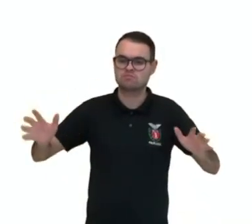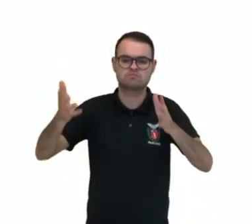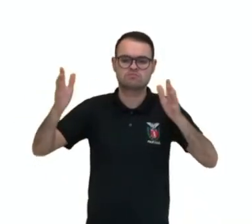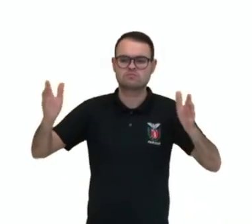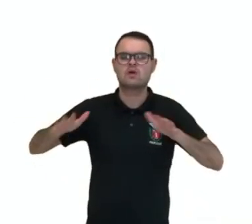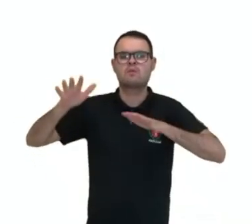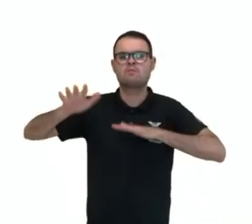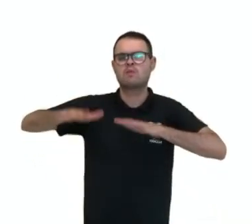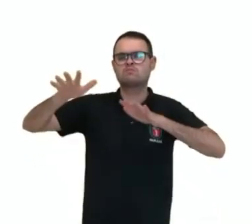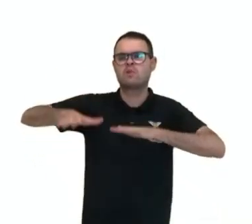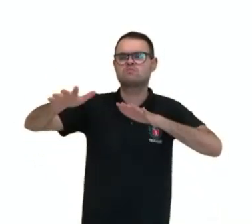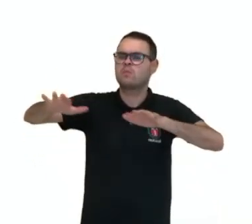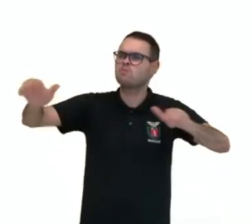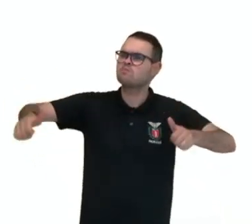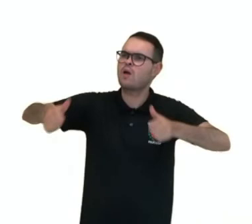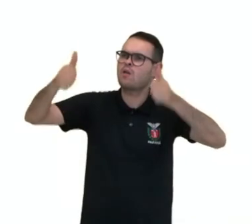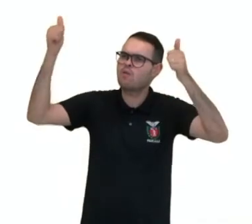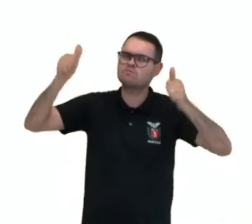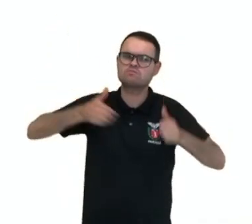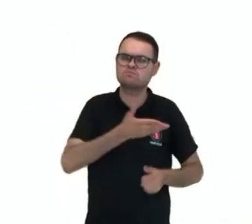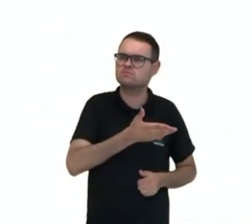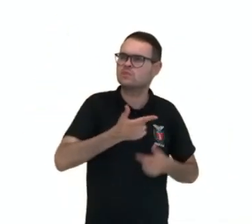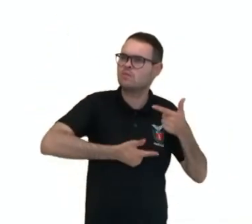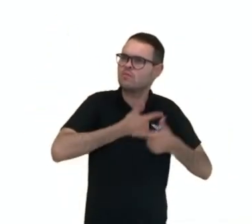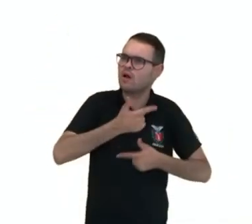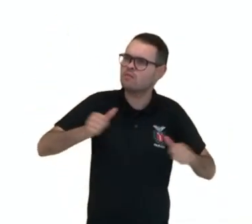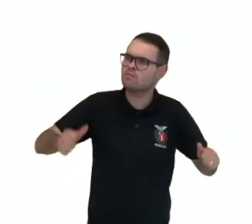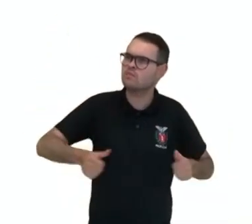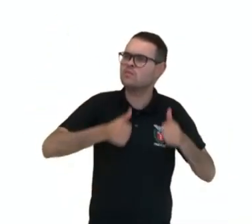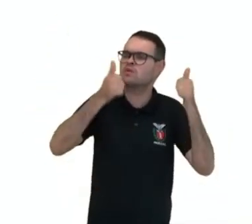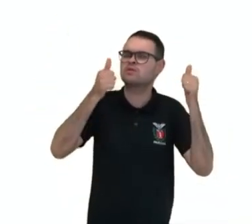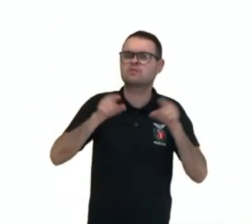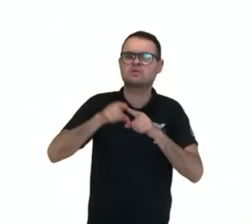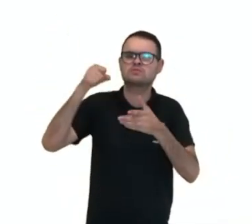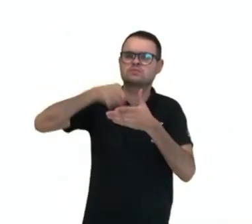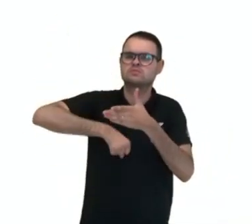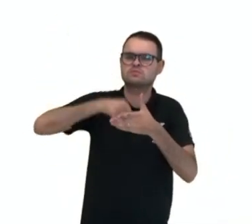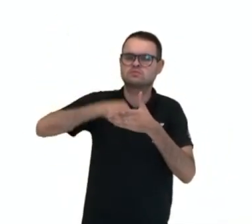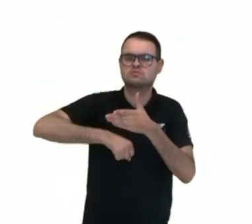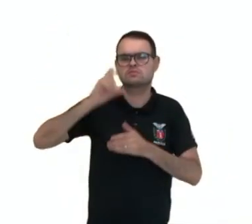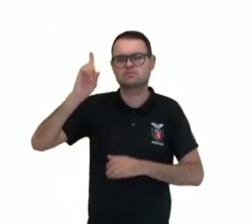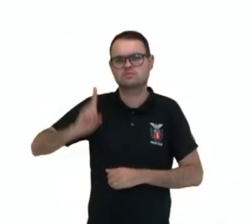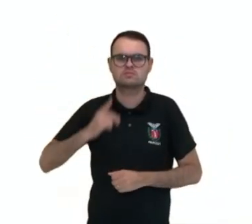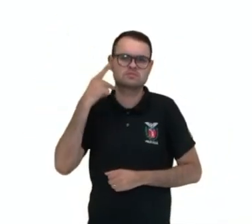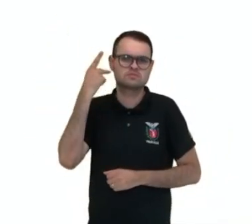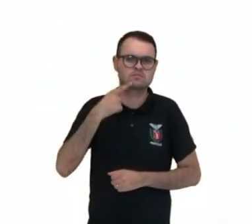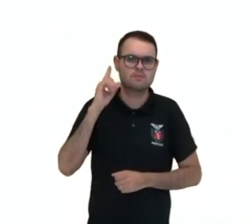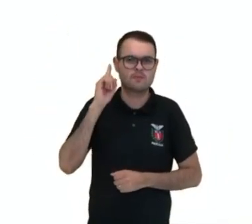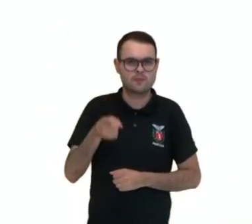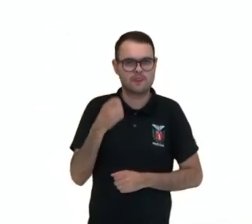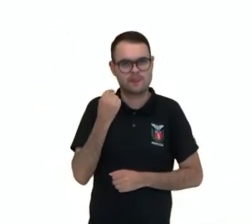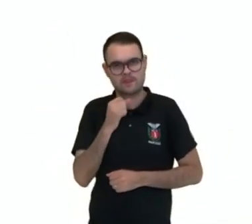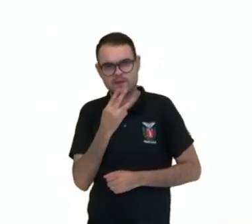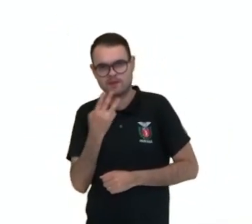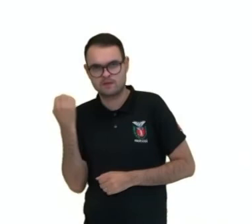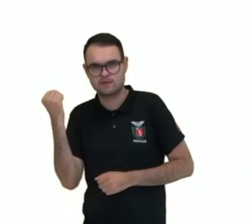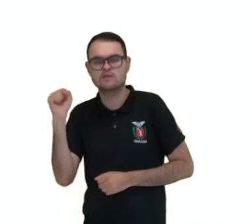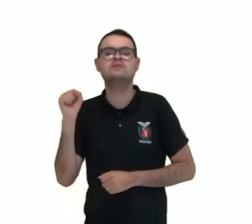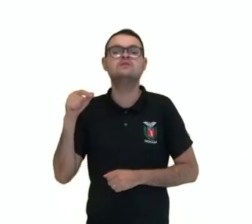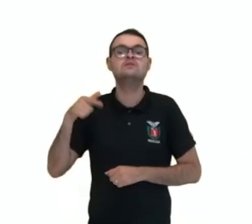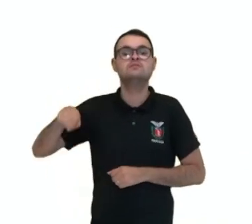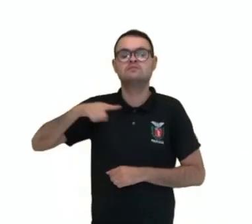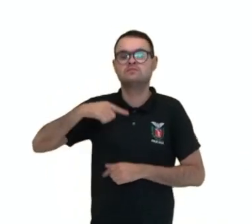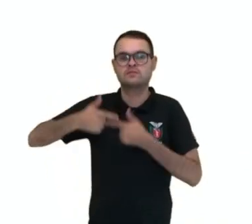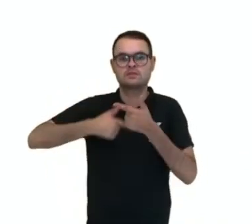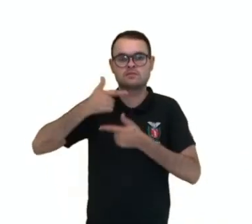marchas procurando melhores condições de trabalho e passaram a lutar por direitos políticos. Em 1838, os